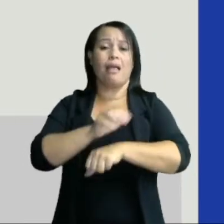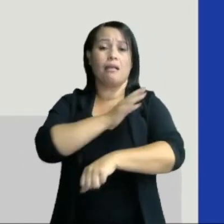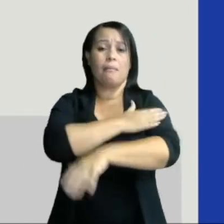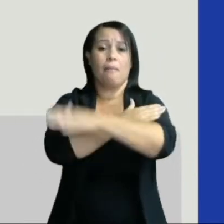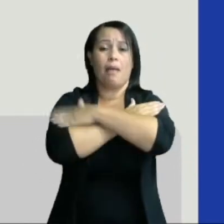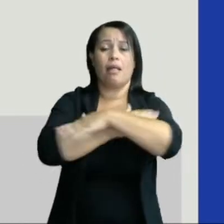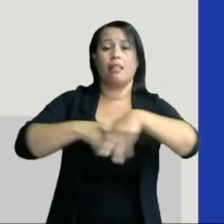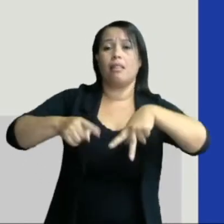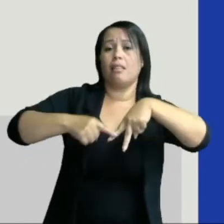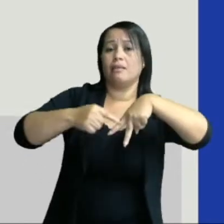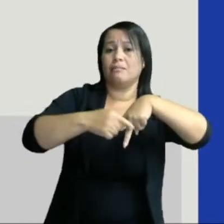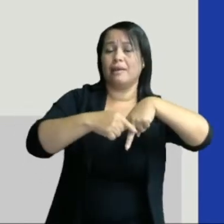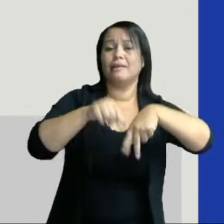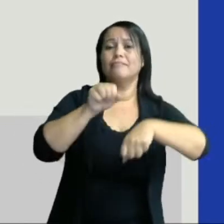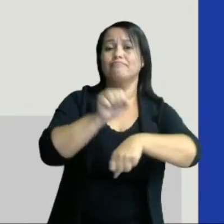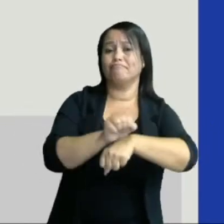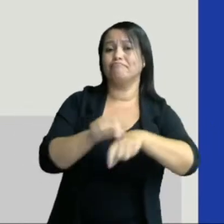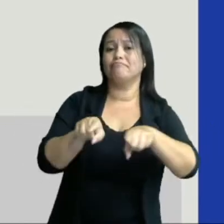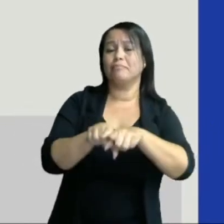duas pernas. Ou ainda